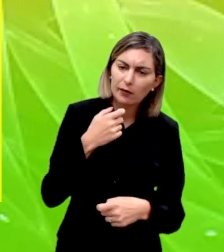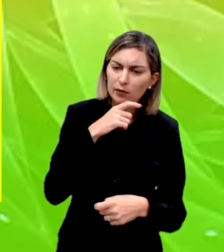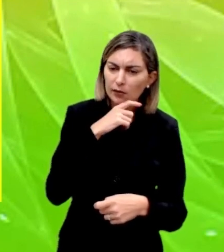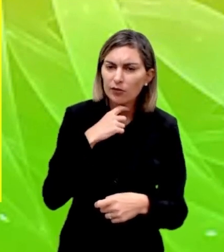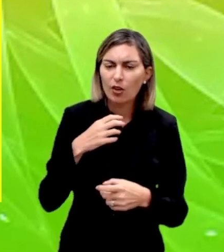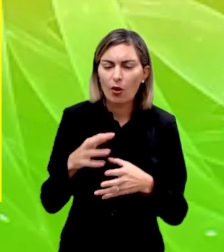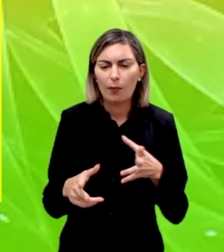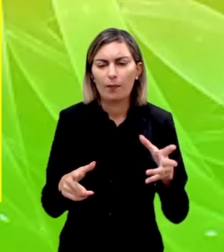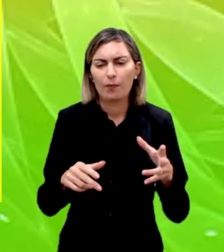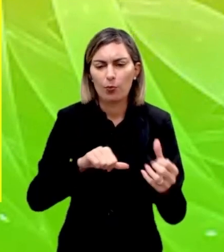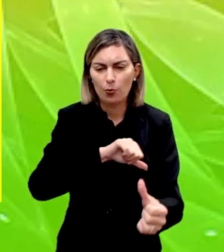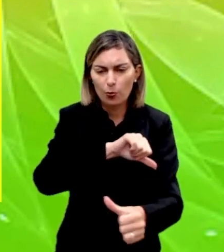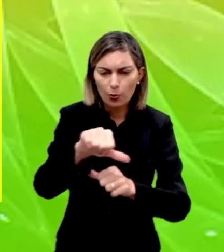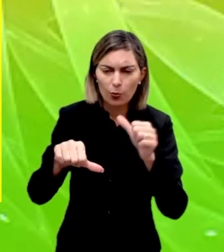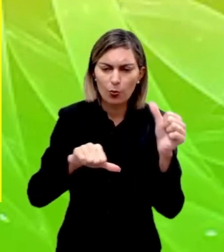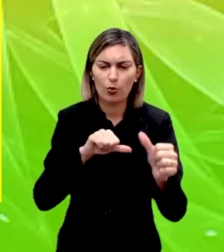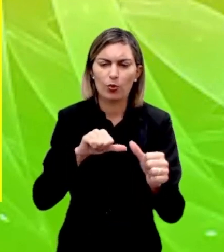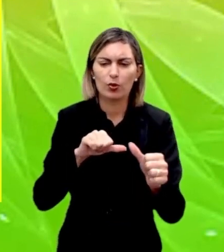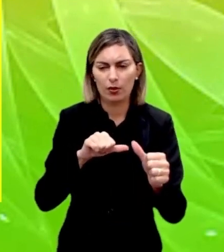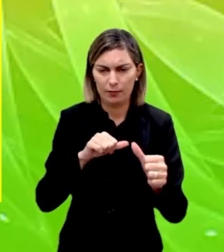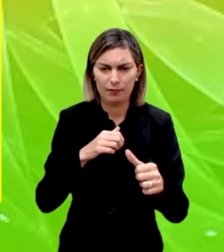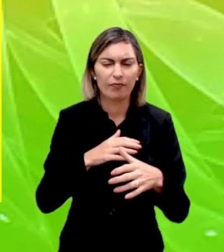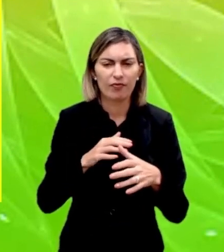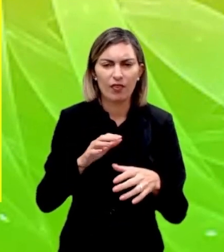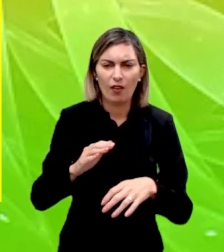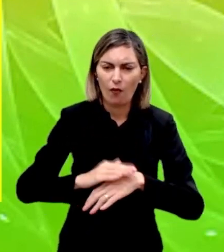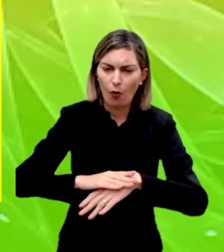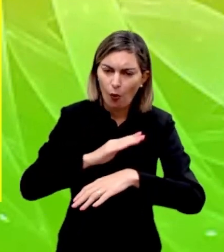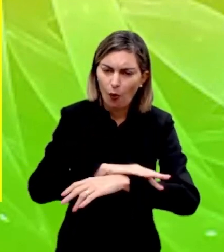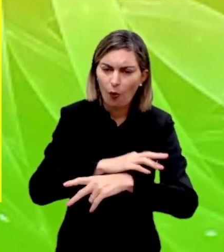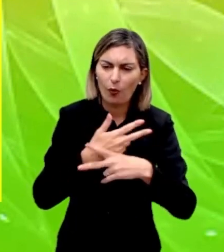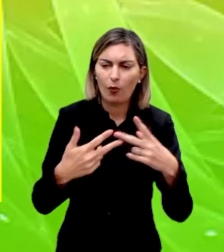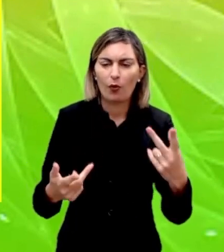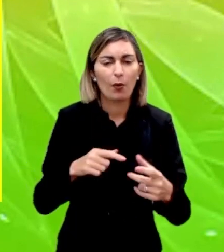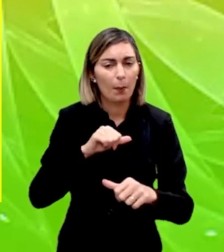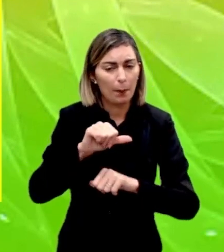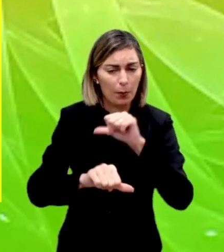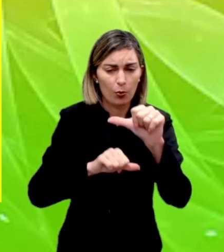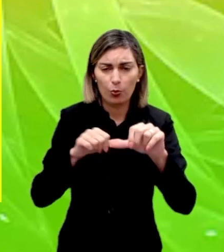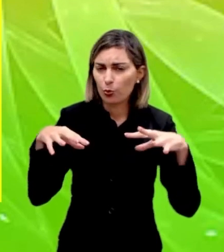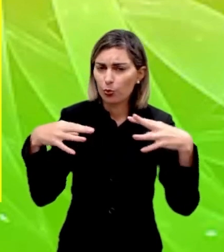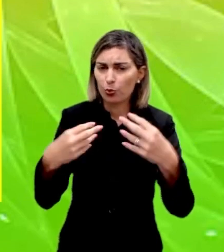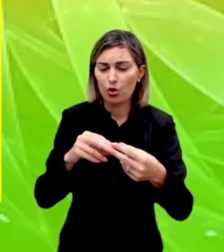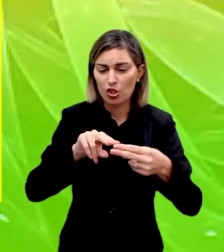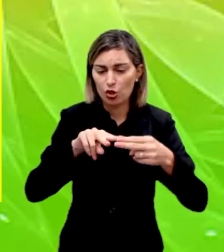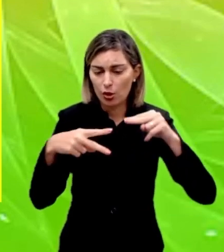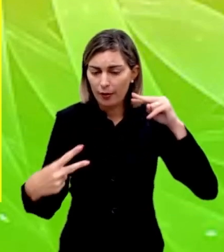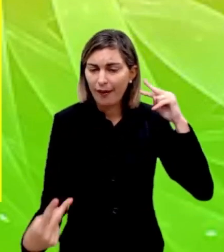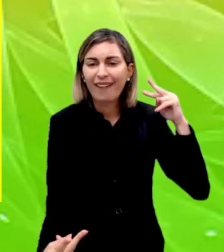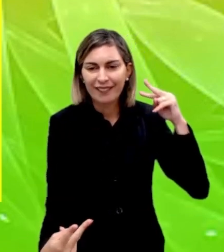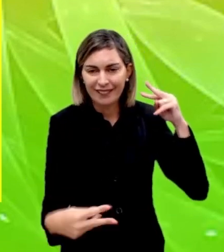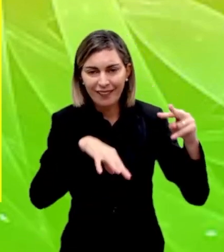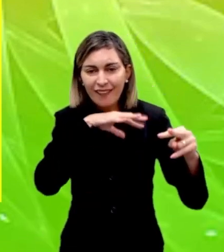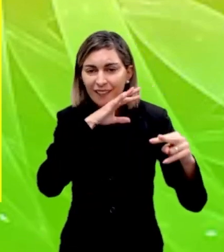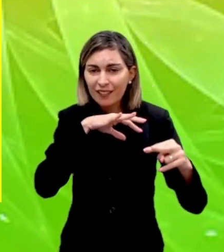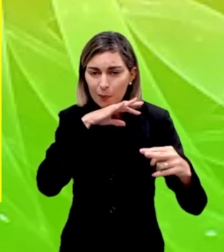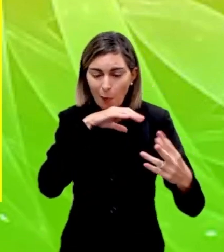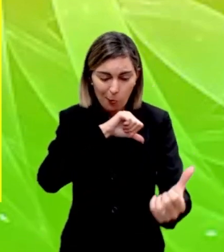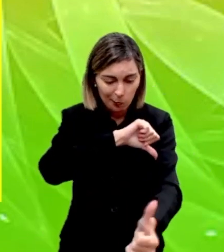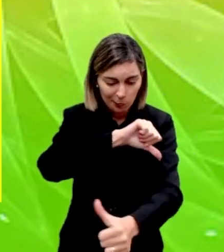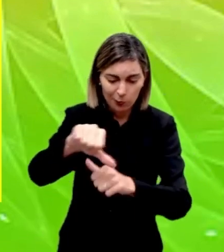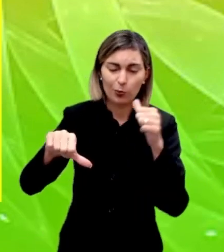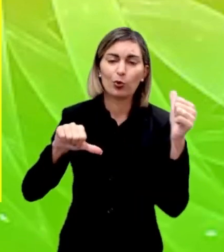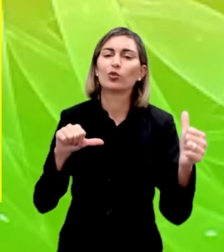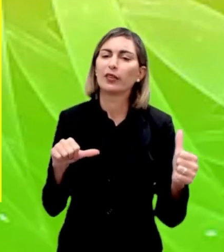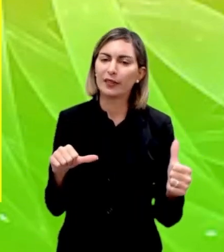na metamorfose de anfíbios. Ele mexe na genética dos animais, nos